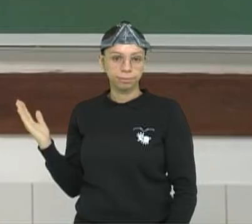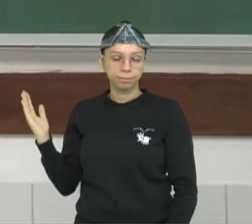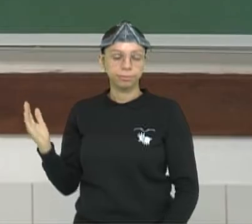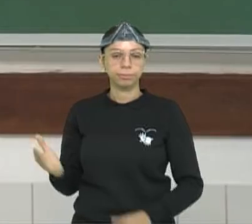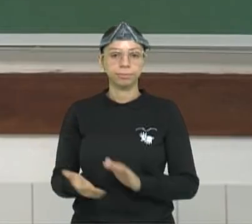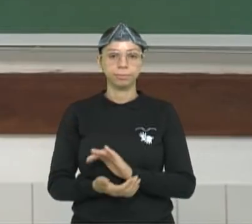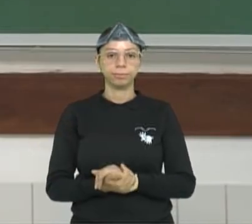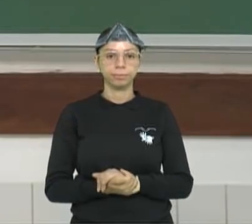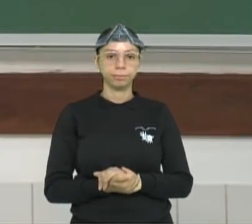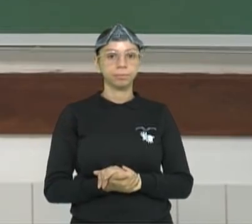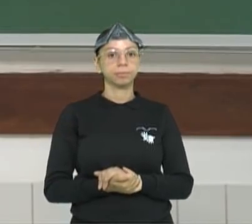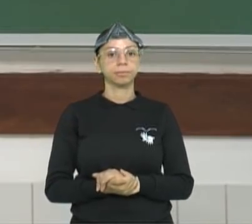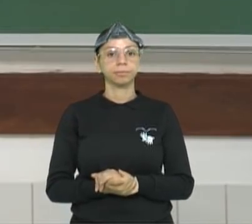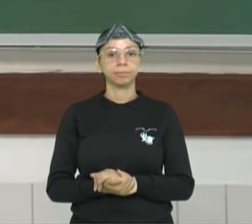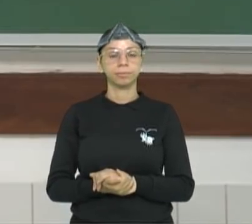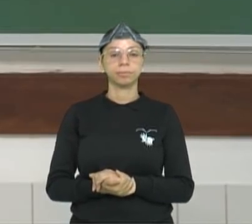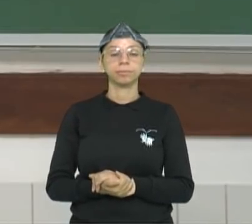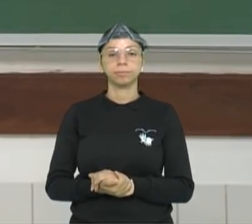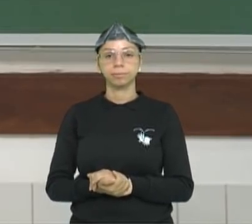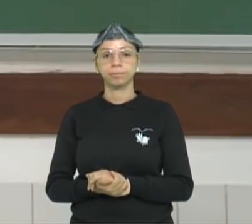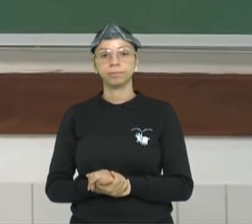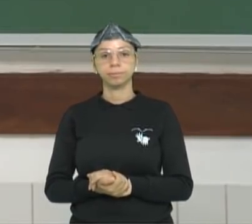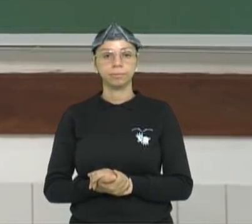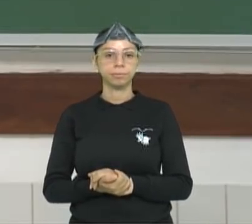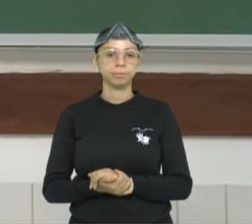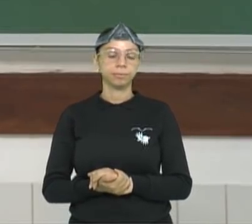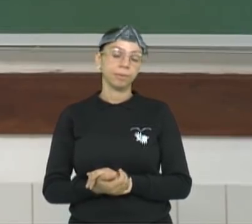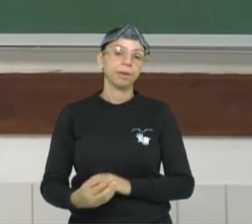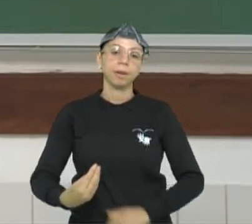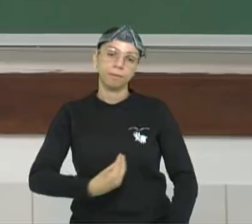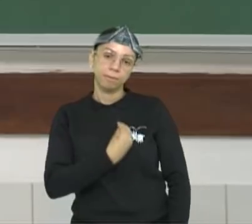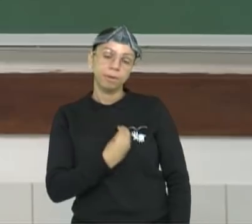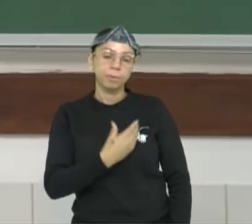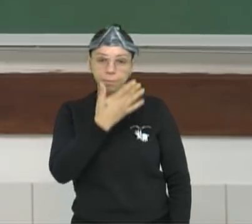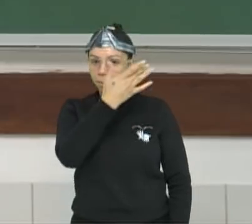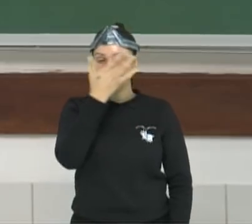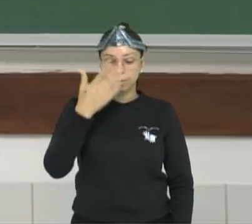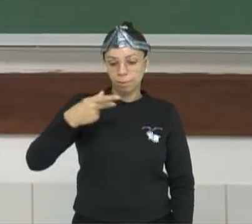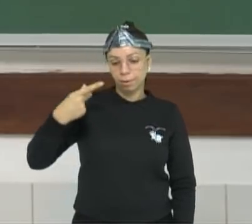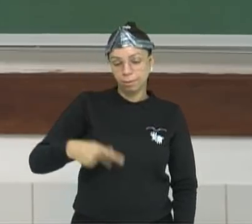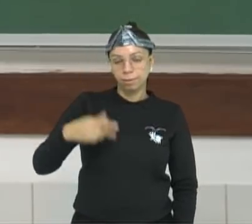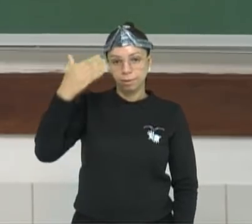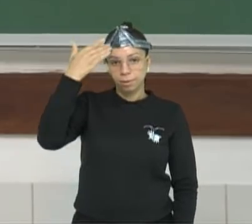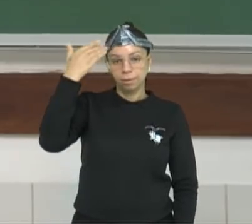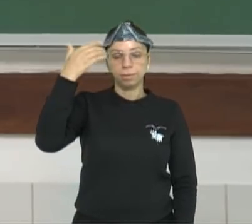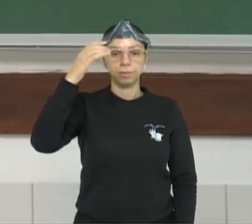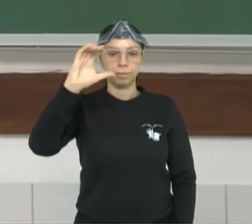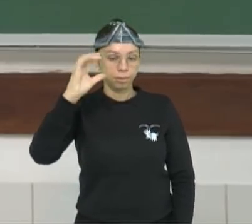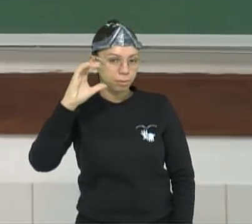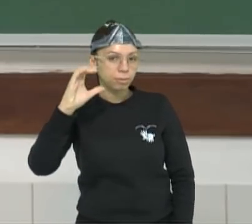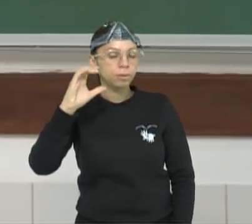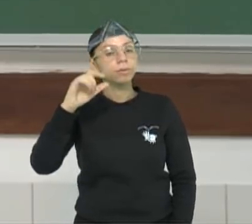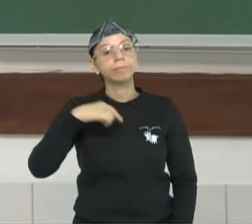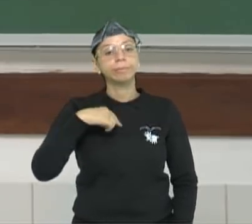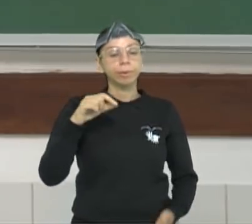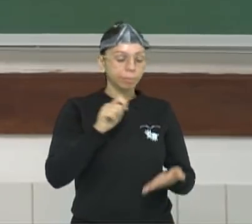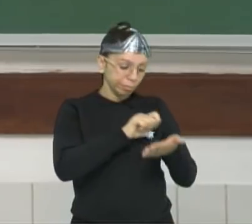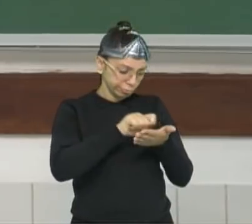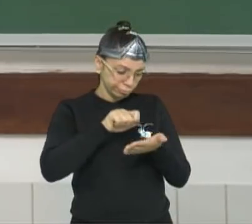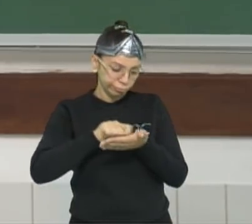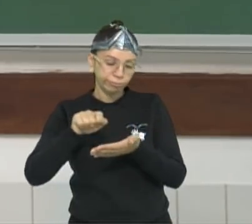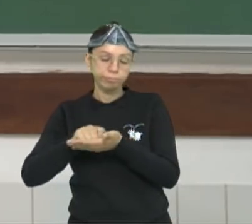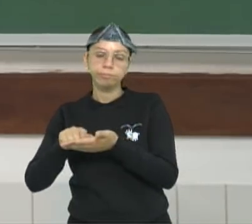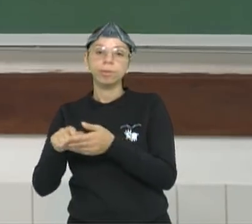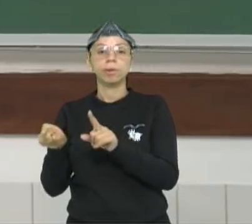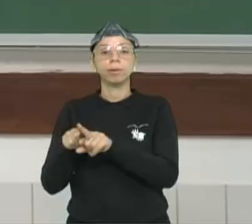England and Japan. Olha que legal, né? Então, é a vida de uma pessoa aqui de Curitiba, um escritor, um ilustrador e